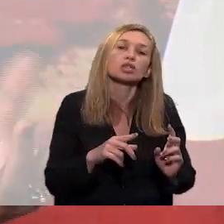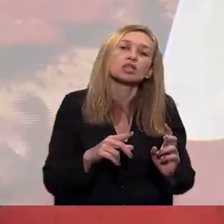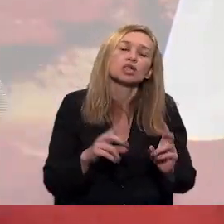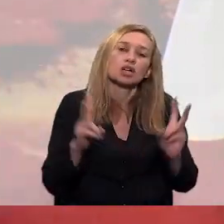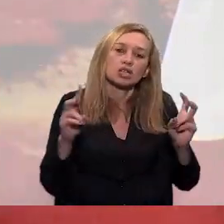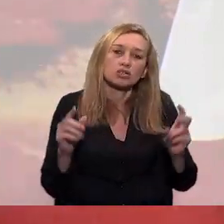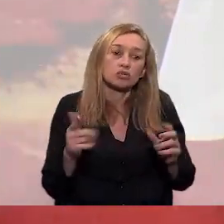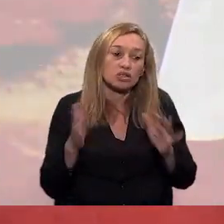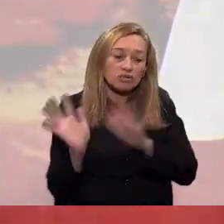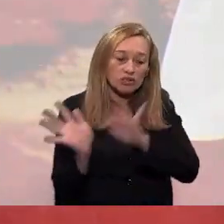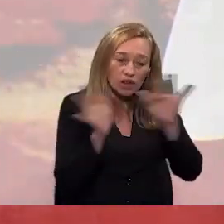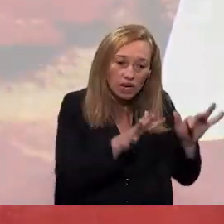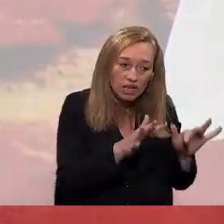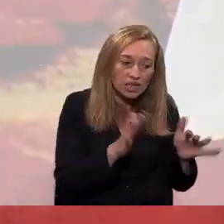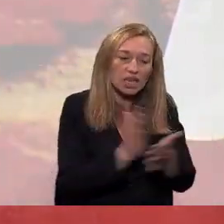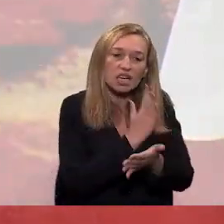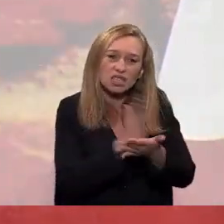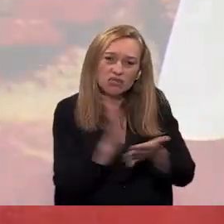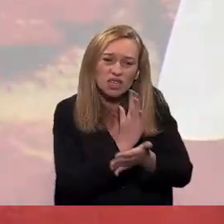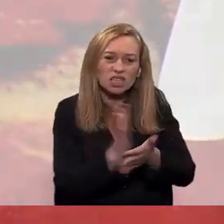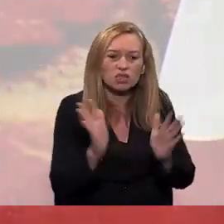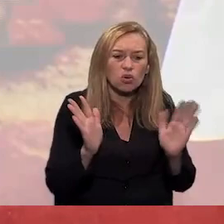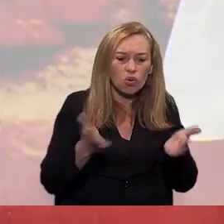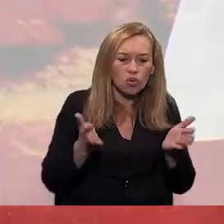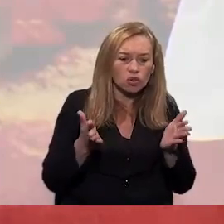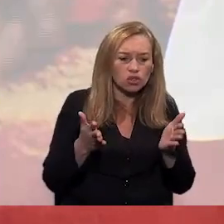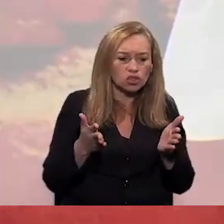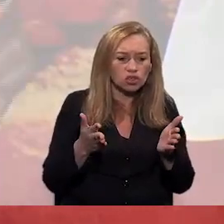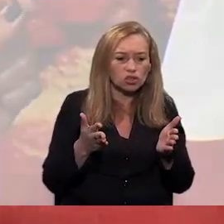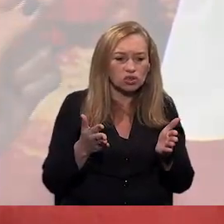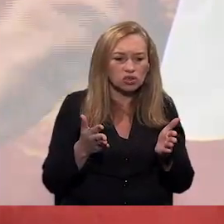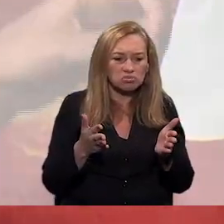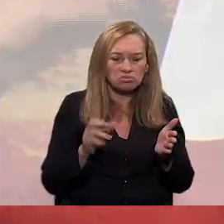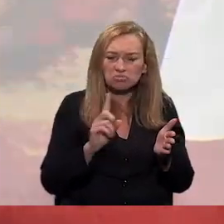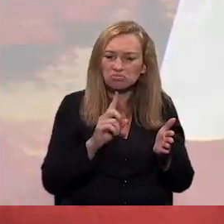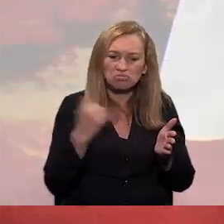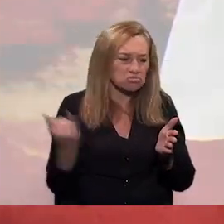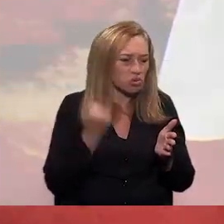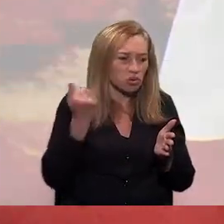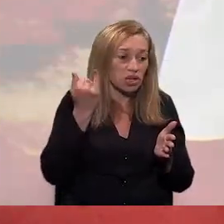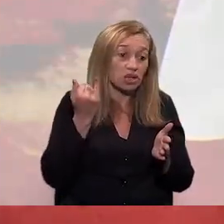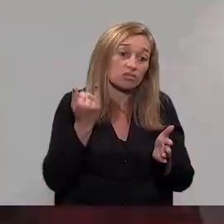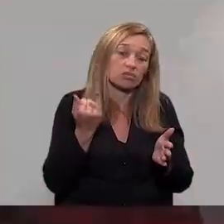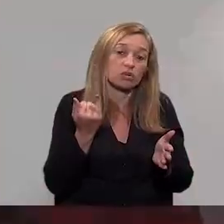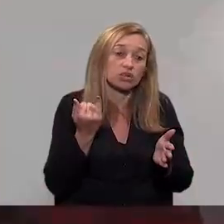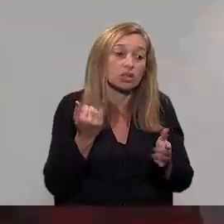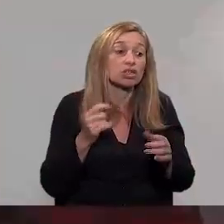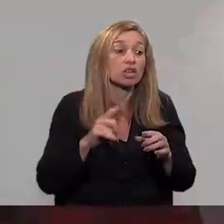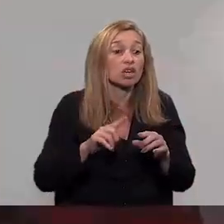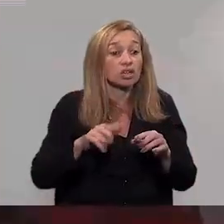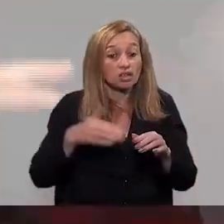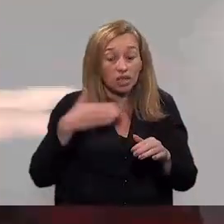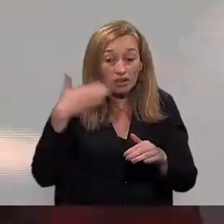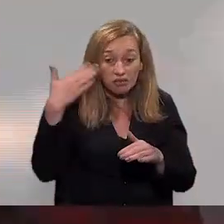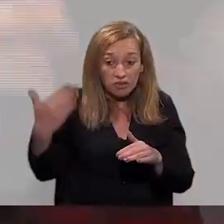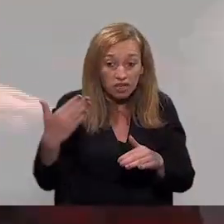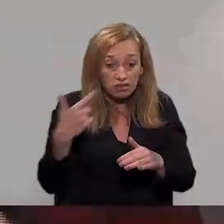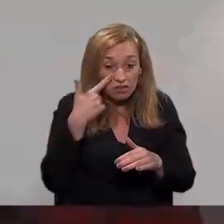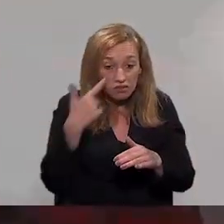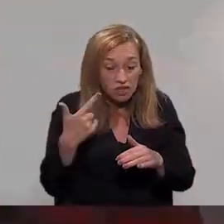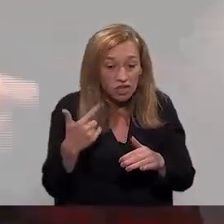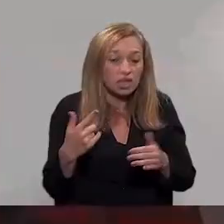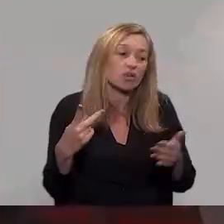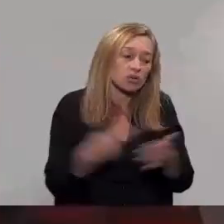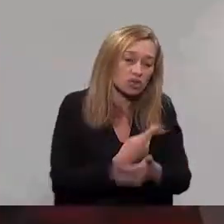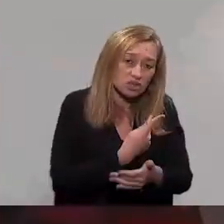essas situações, mas eu acho que fica um alerta aí também, que às vezes uma coisa que hoje não se dá tanta importância, lá na frente a gente vai